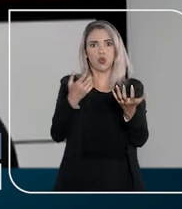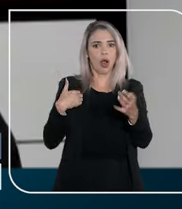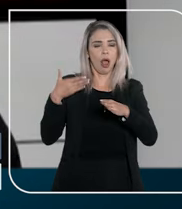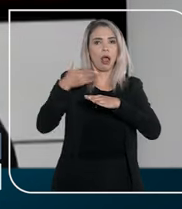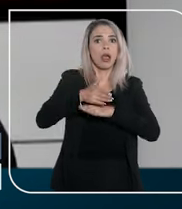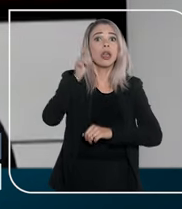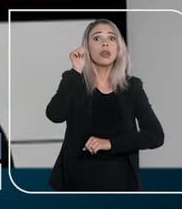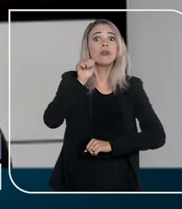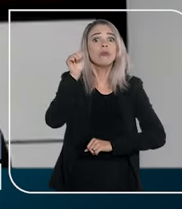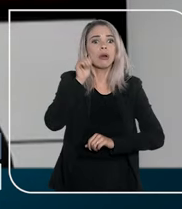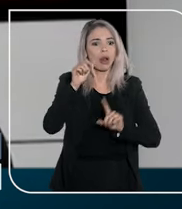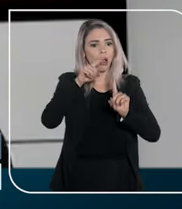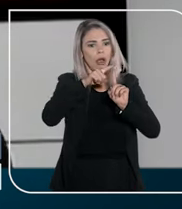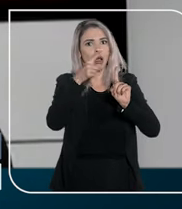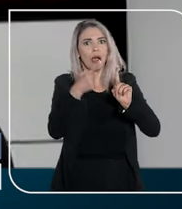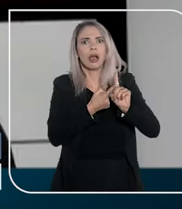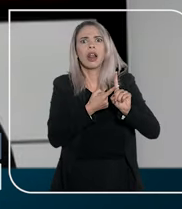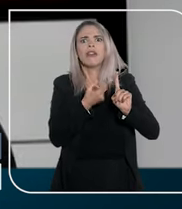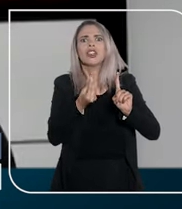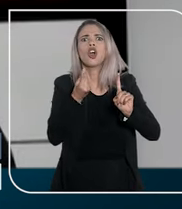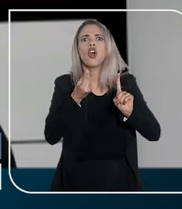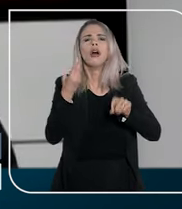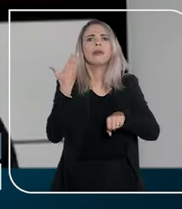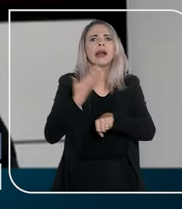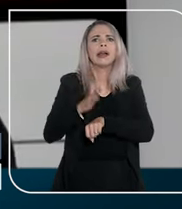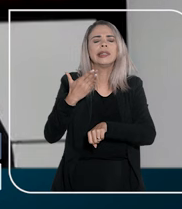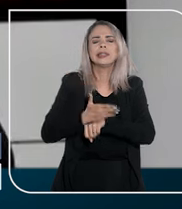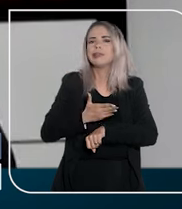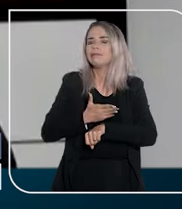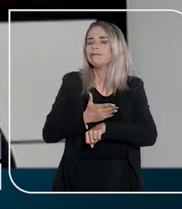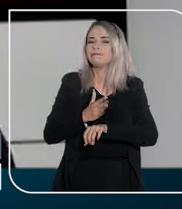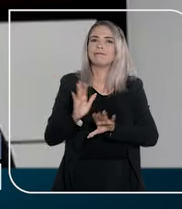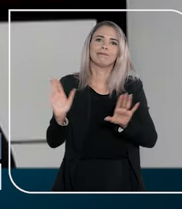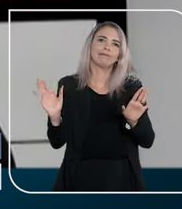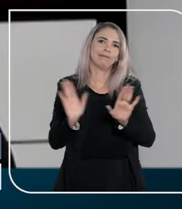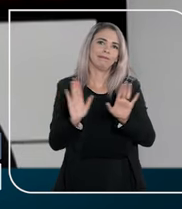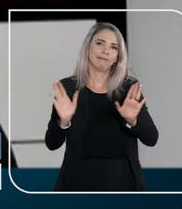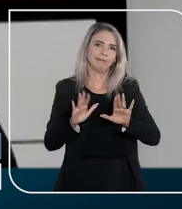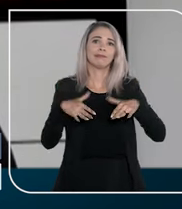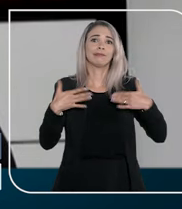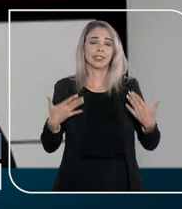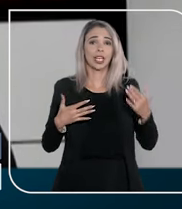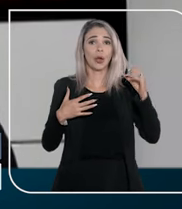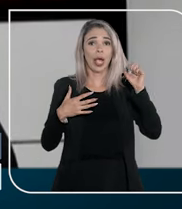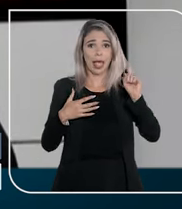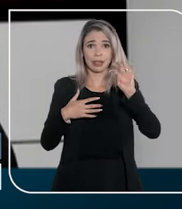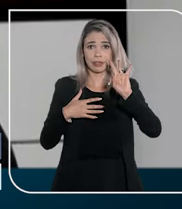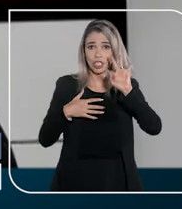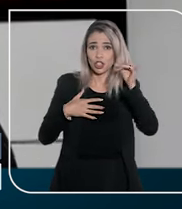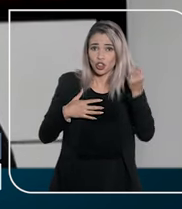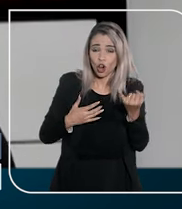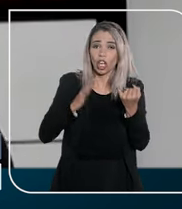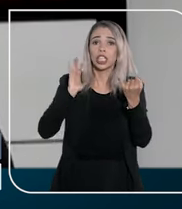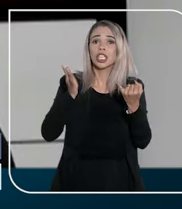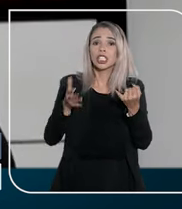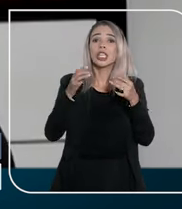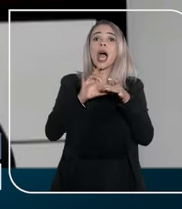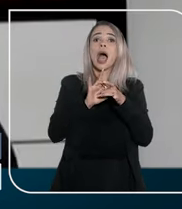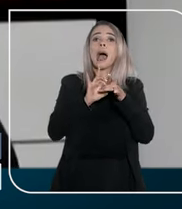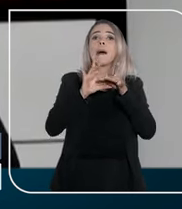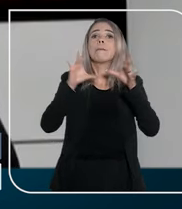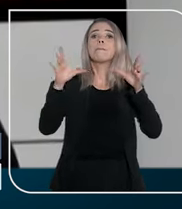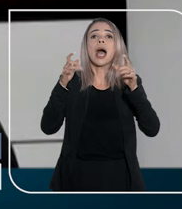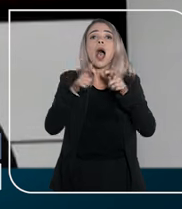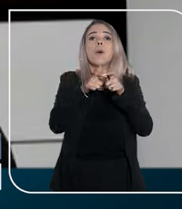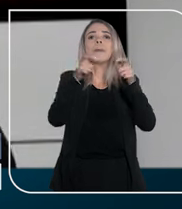mulher lá de 6, 7 meses fazendo isso. Então, nós temos já a decisão do Superior Tribunal de Justiça, que ampliou o